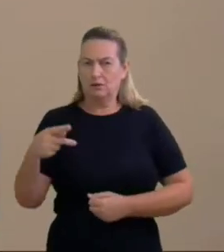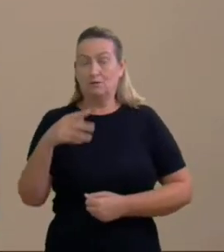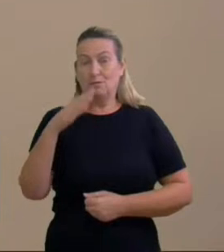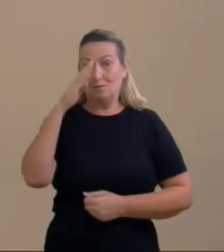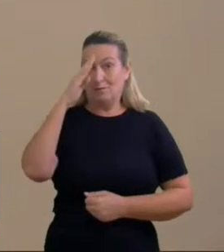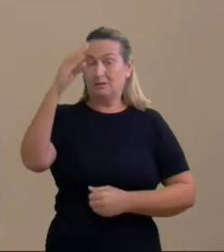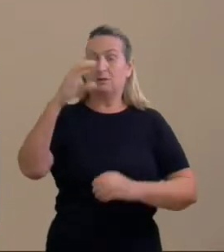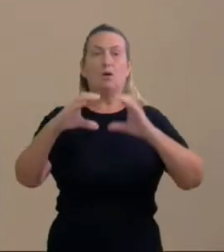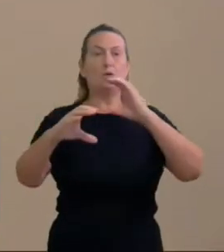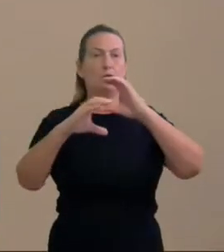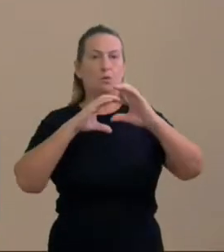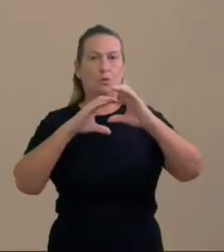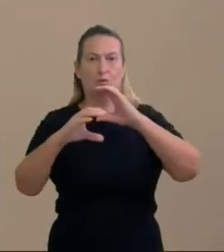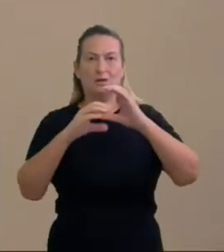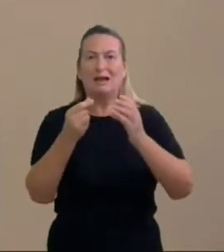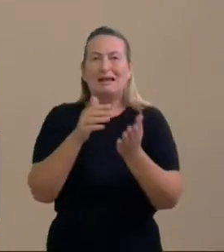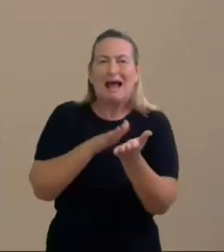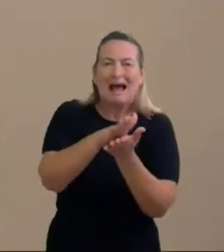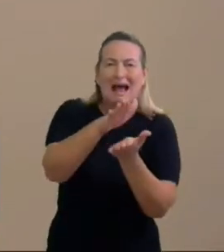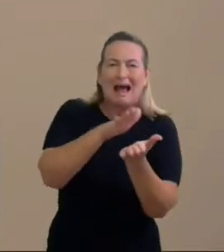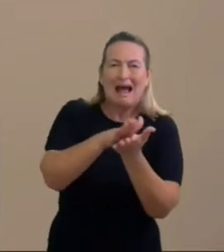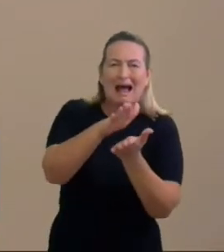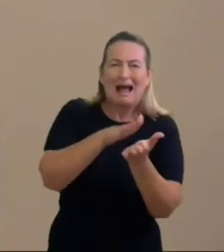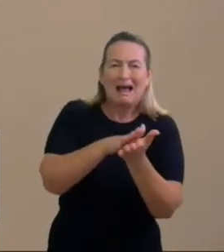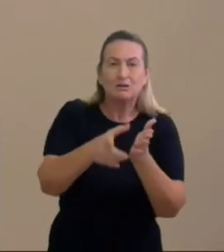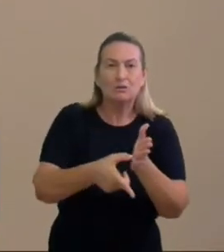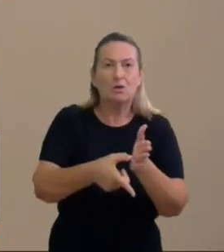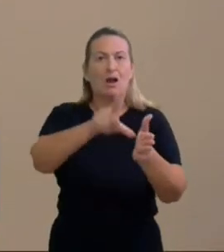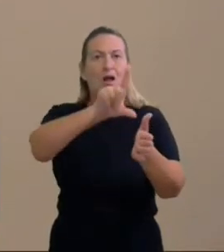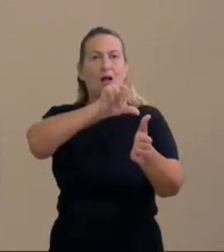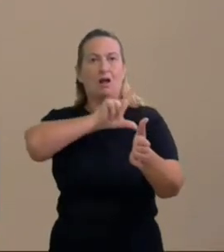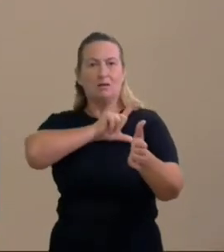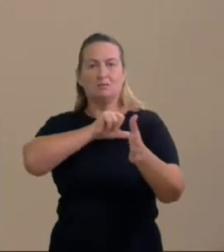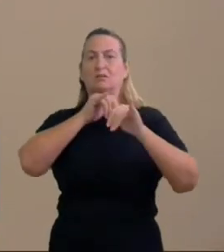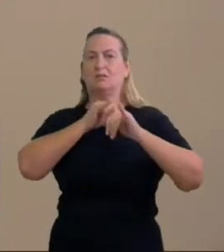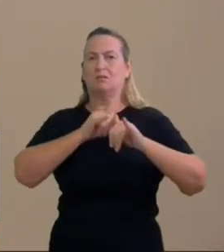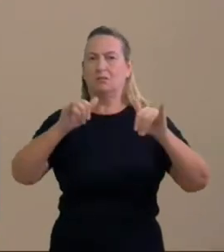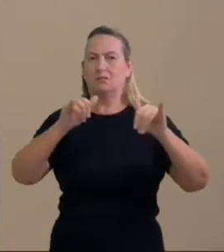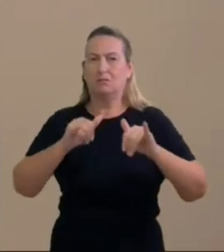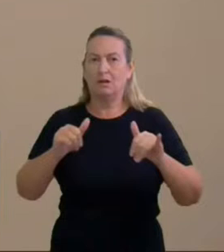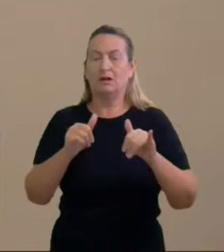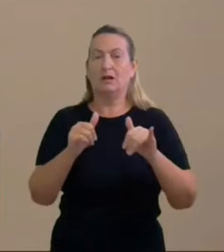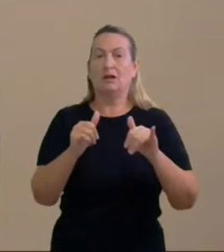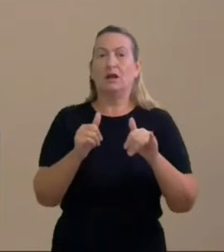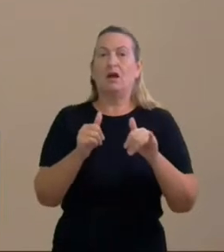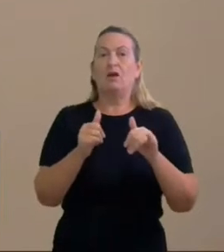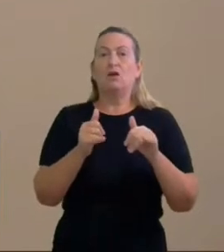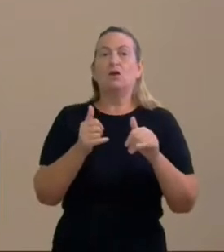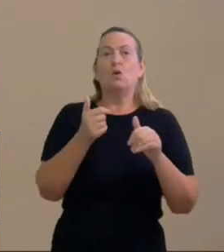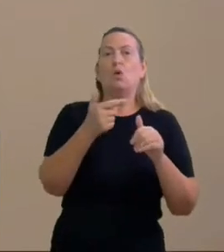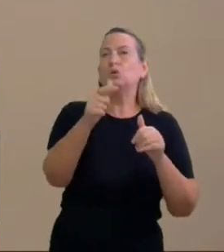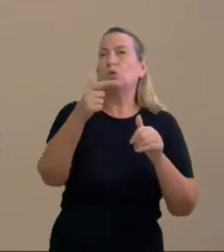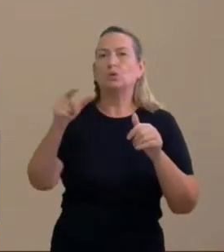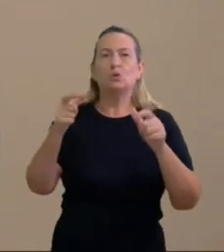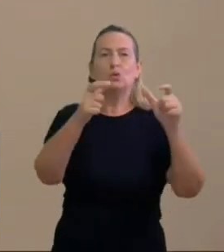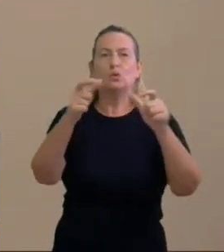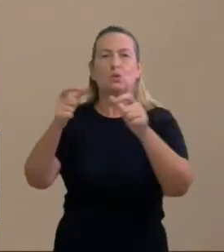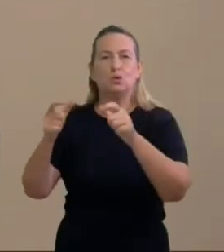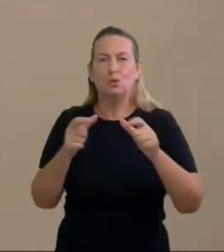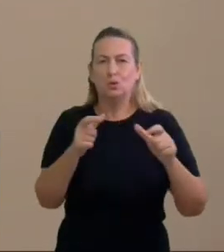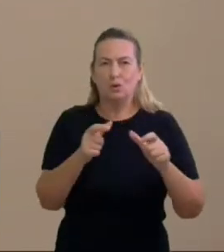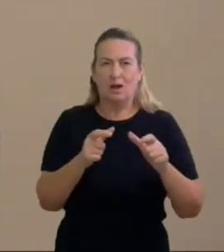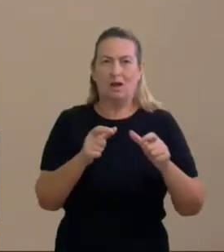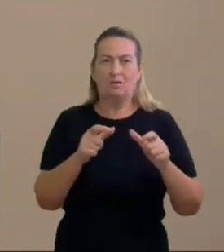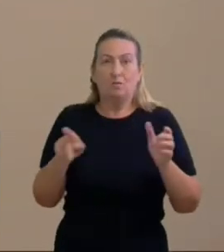comunicação, gastos de pré-campanha, mesmo realizados em local fora da base territorial do candidato, como